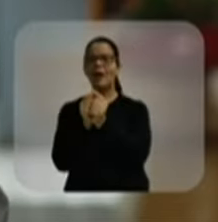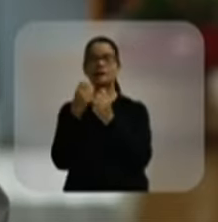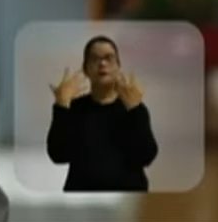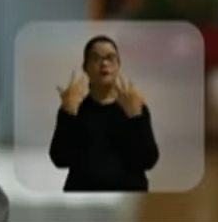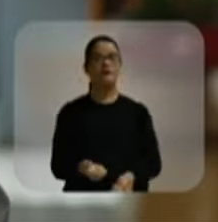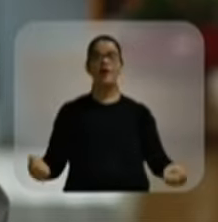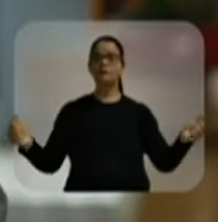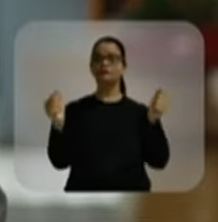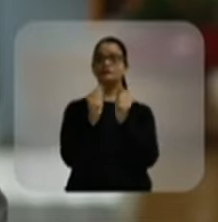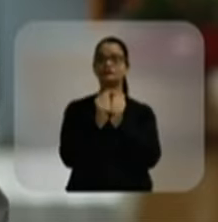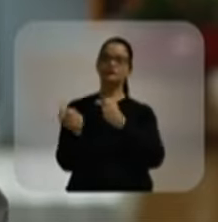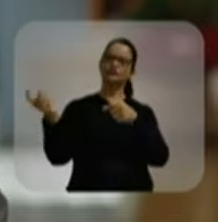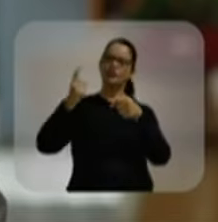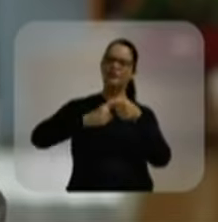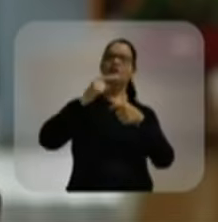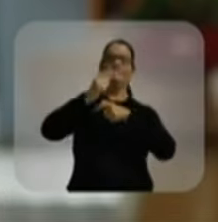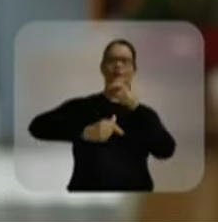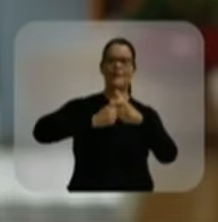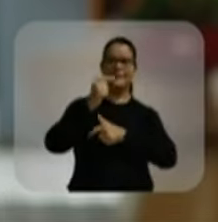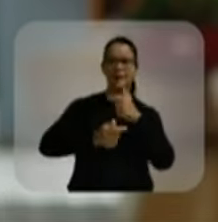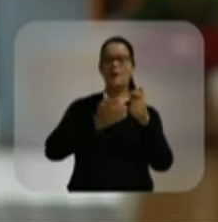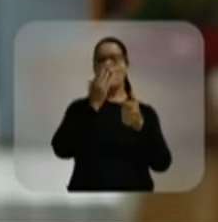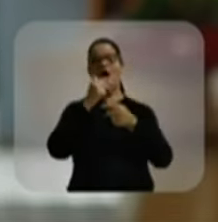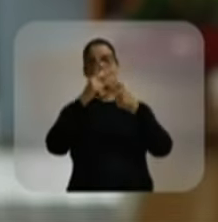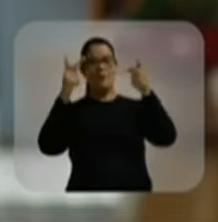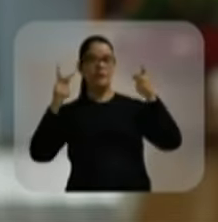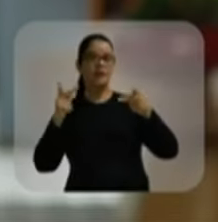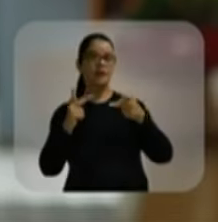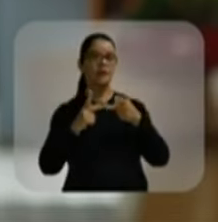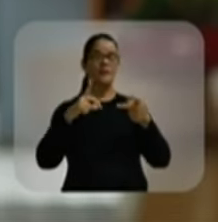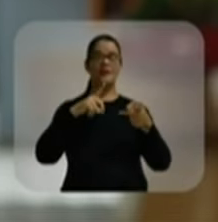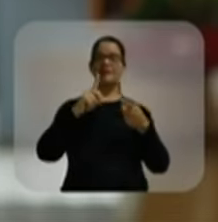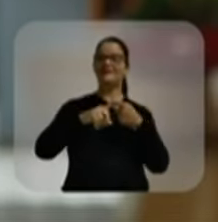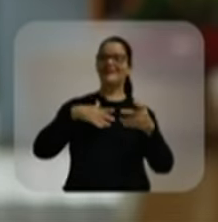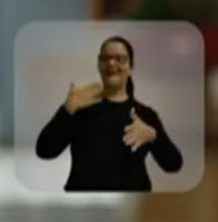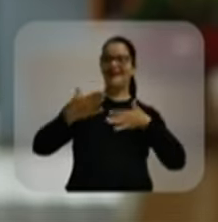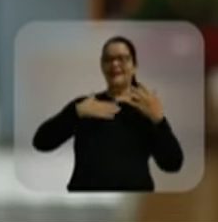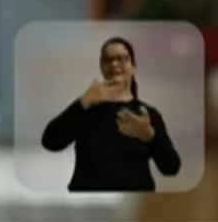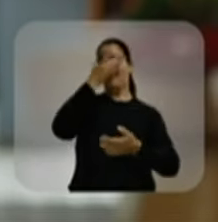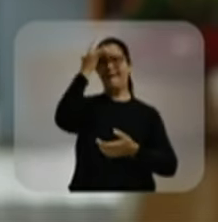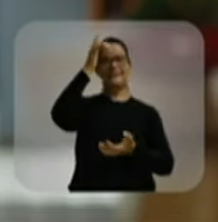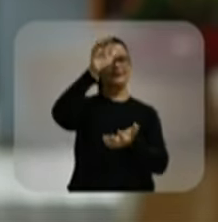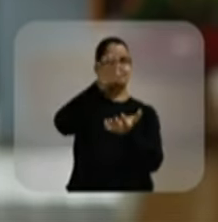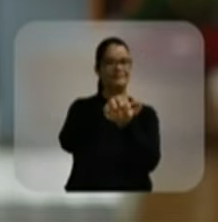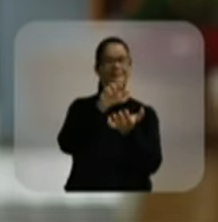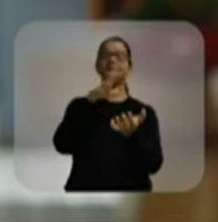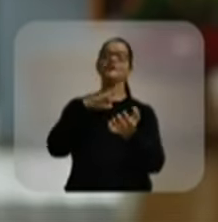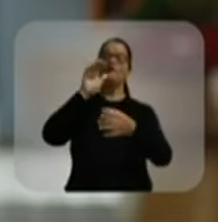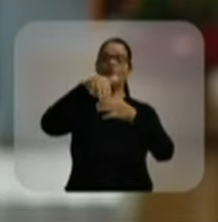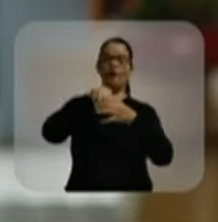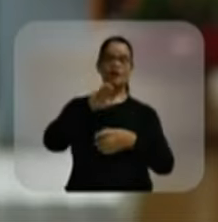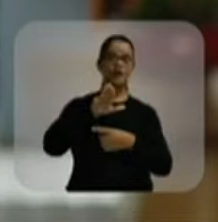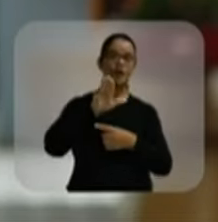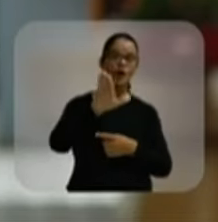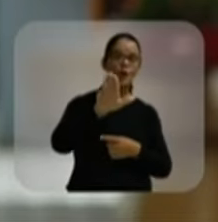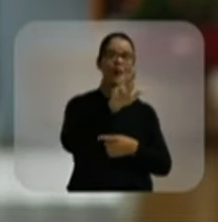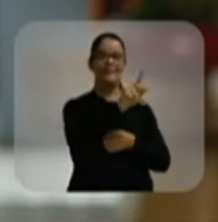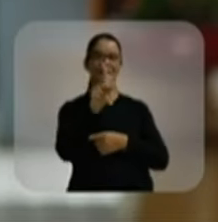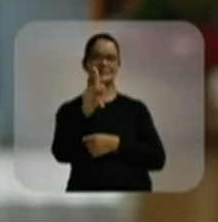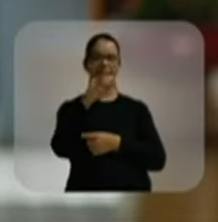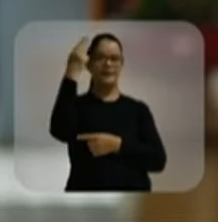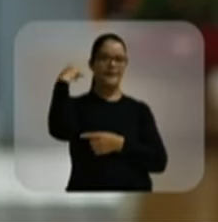meu lado. Vamos juntos devolver o emprego, a comida no prato e a alegria para o povo pernambucano. Vote Lula